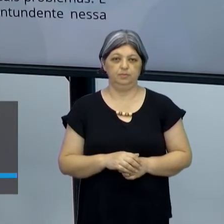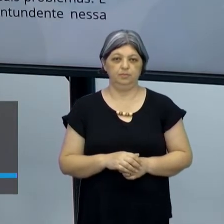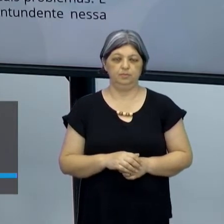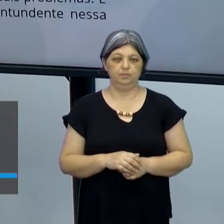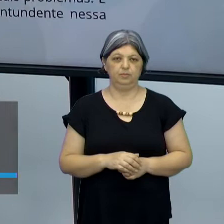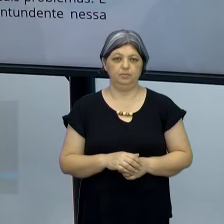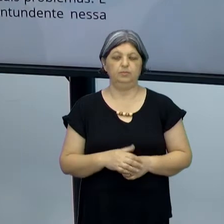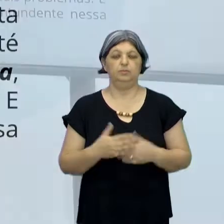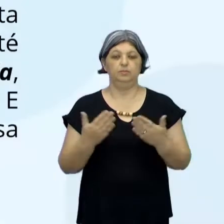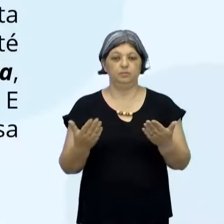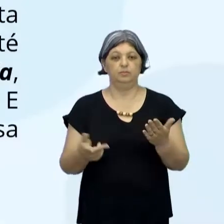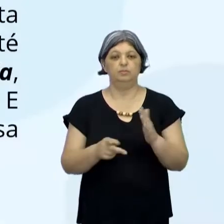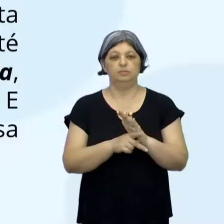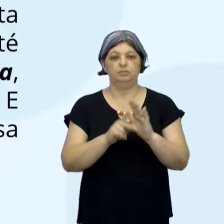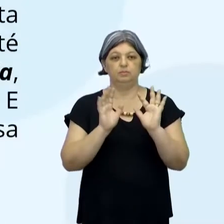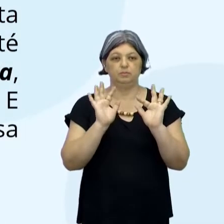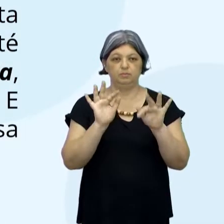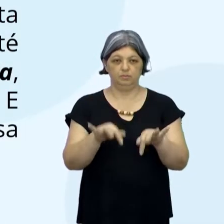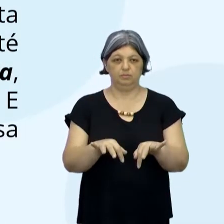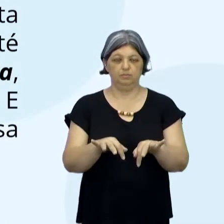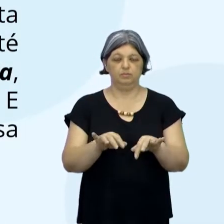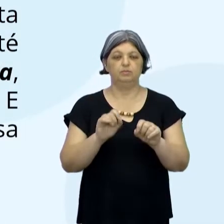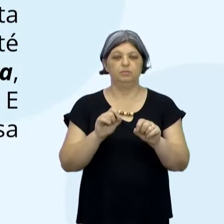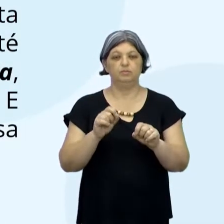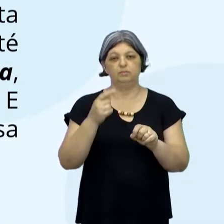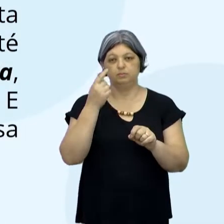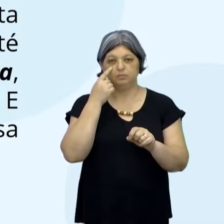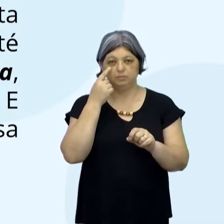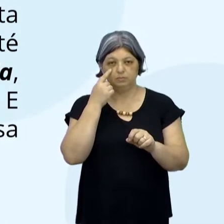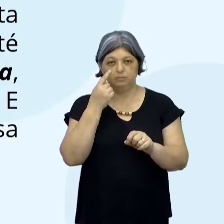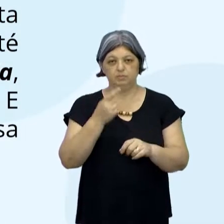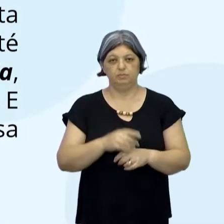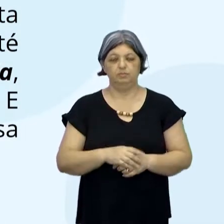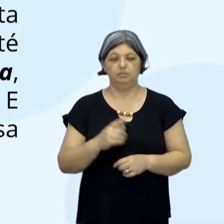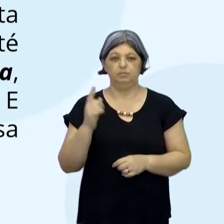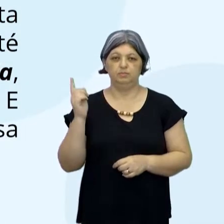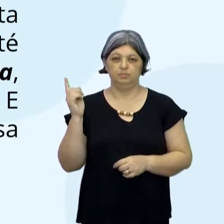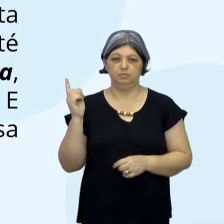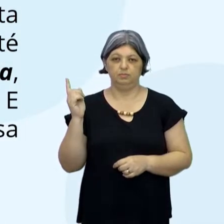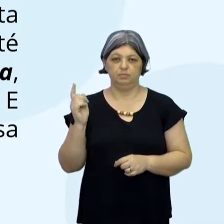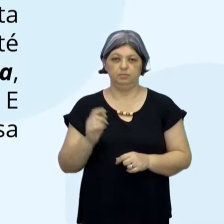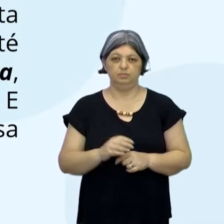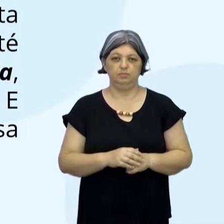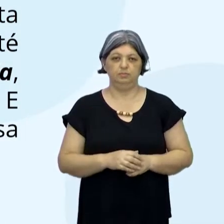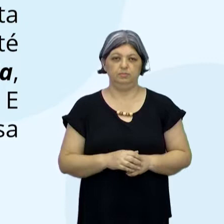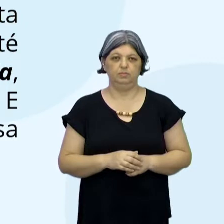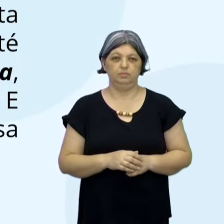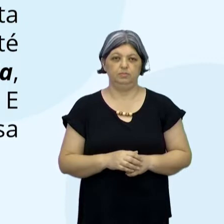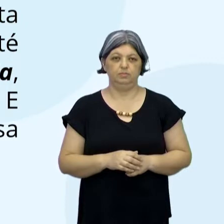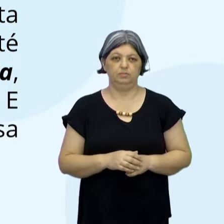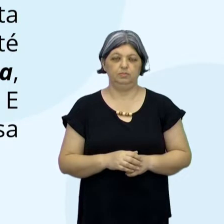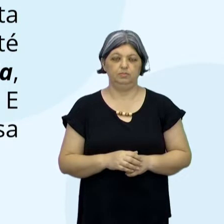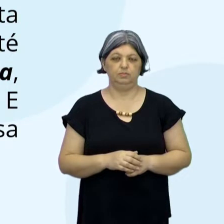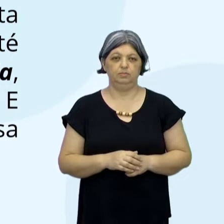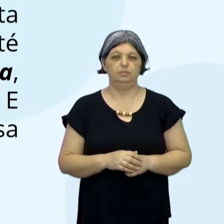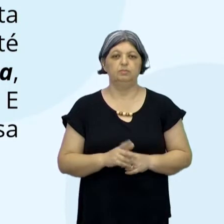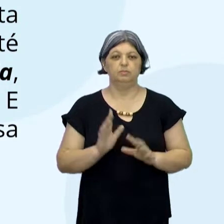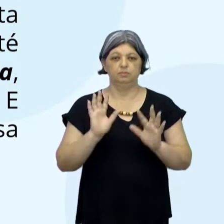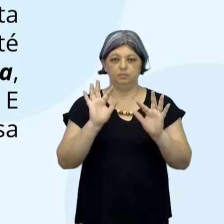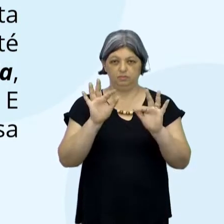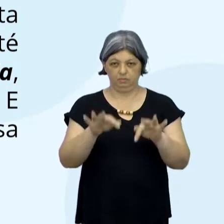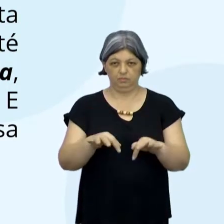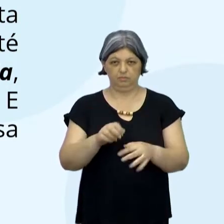Então, nessa sistematização, o que a gente vai ver? Está aí na tela para vocês. Então, terminando essa